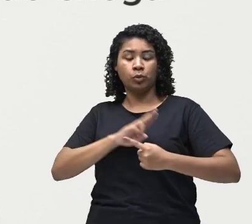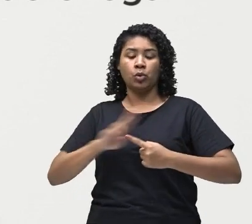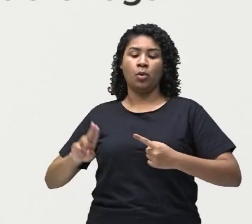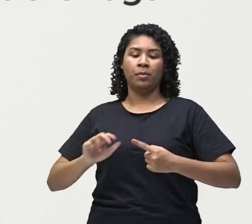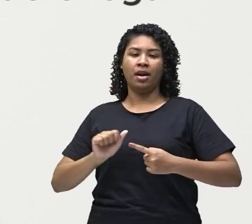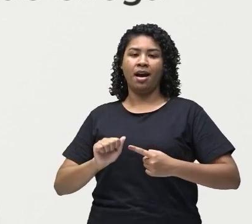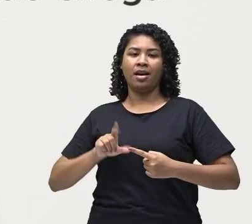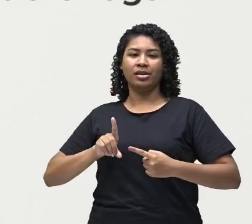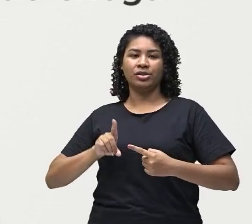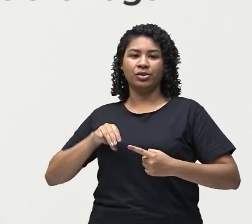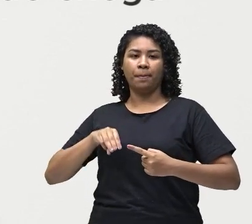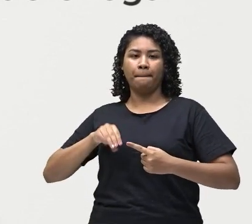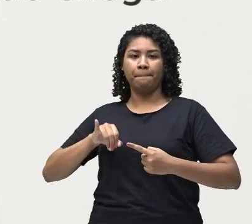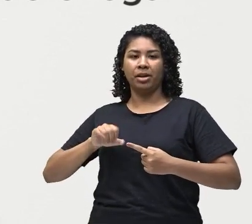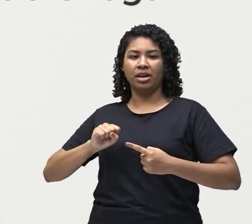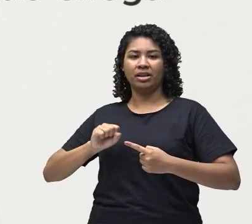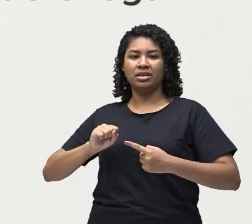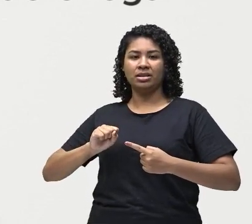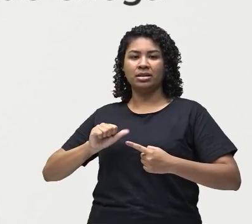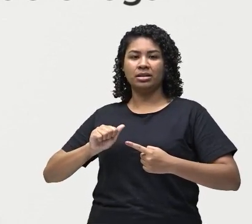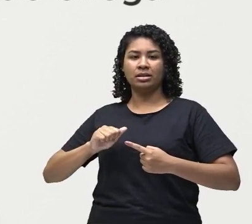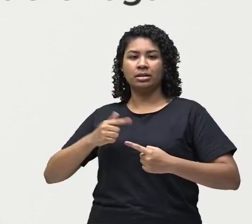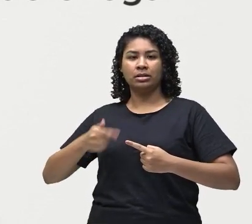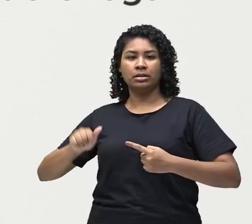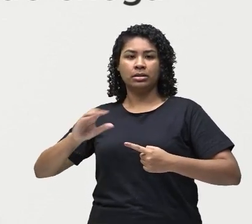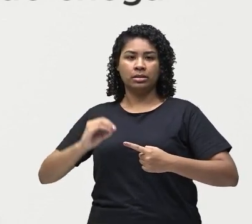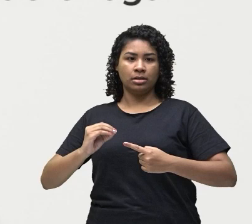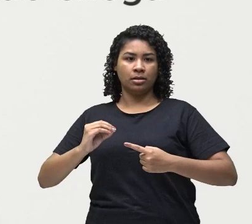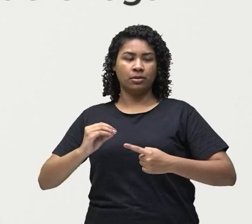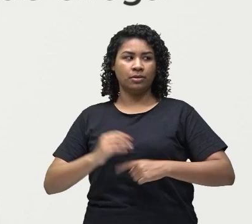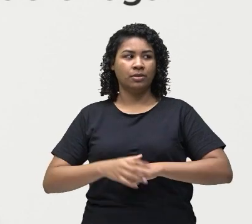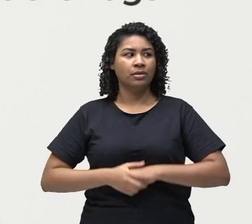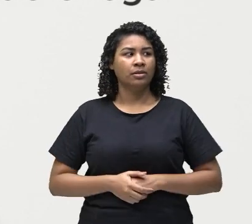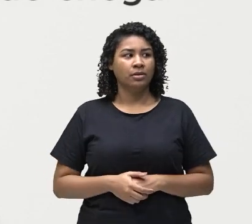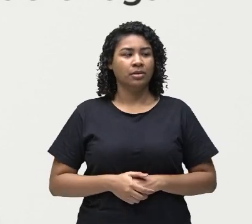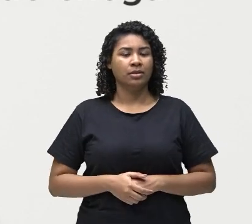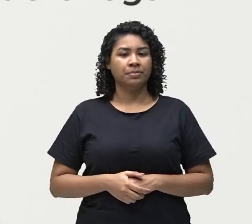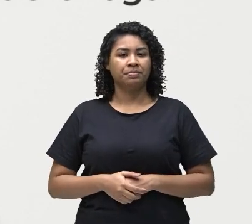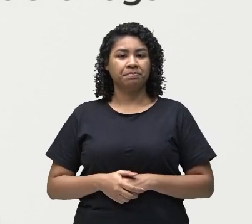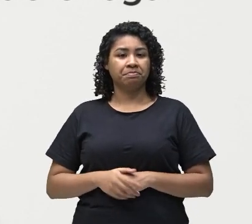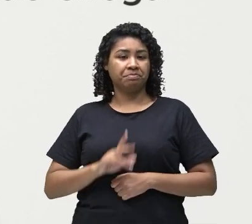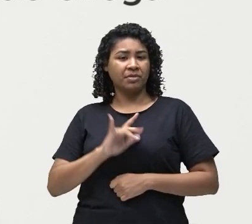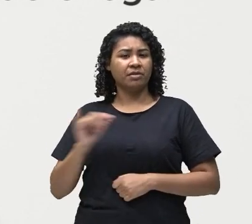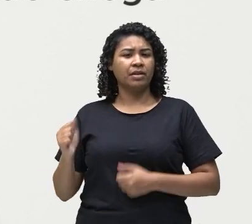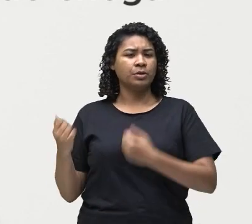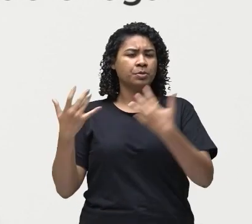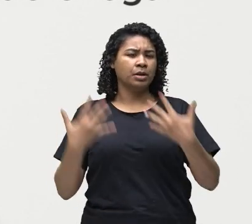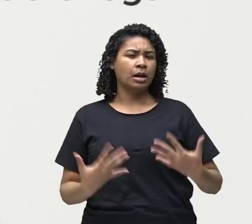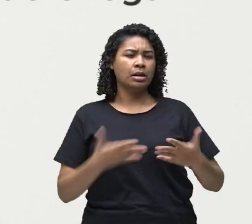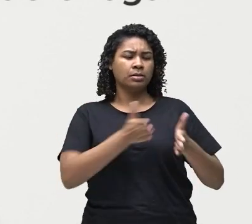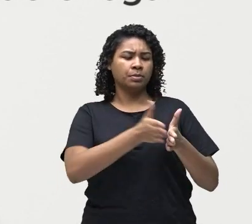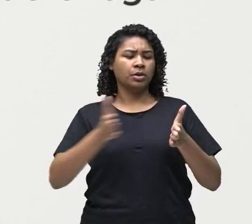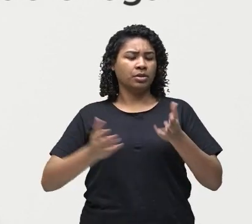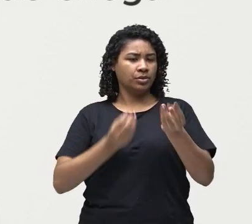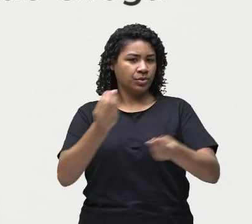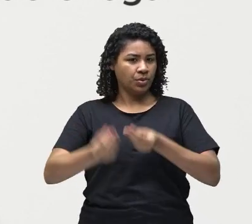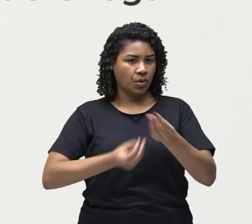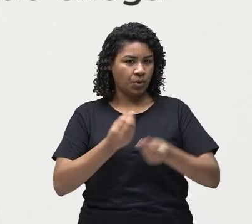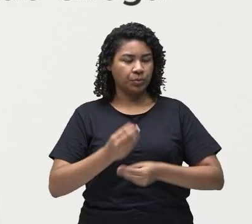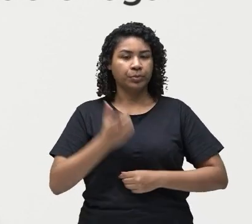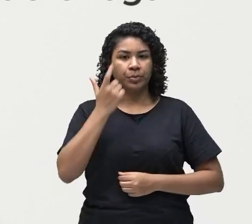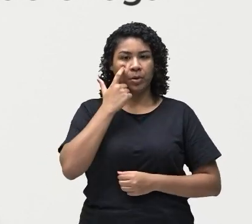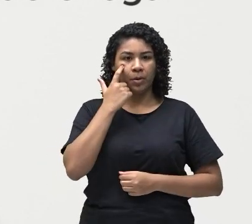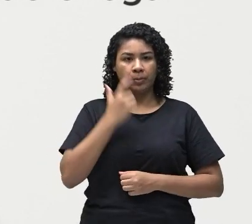que é o tempo de admissão e ele vai desse processo nesse primeiro estágio a válvula de admissão